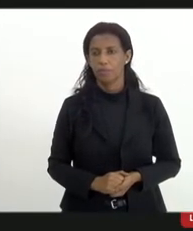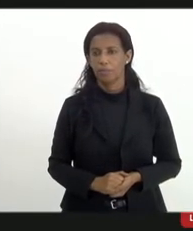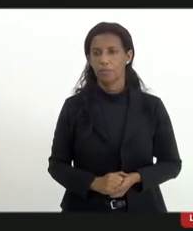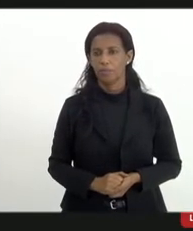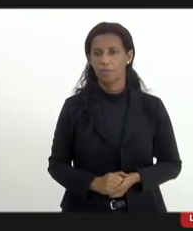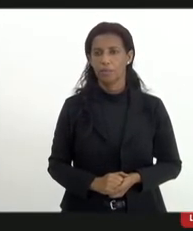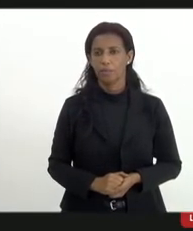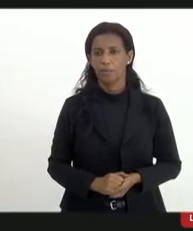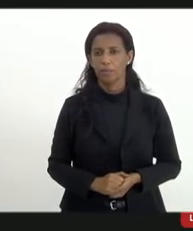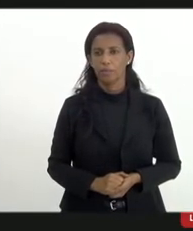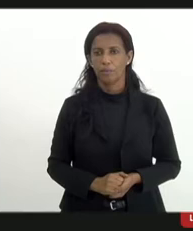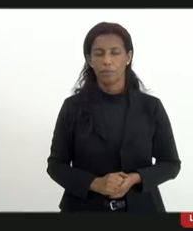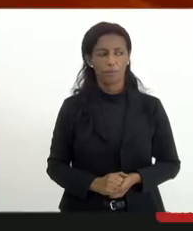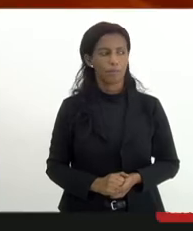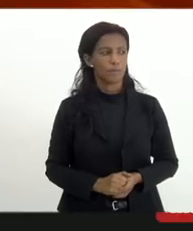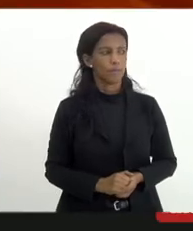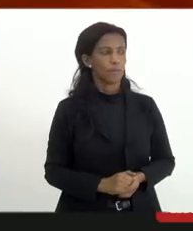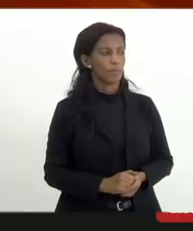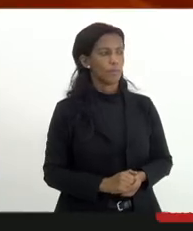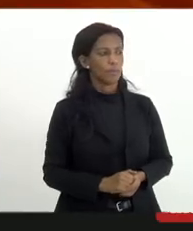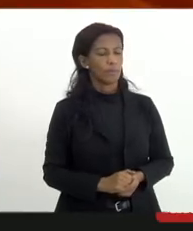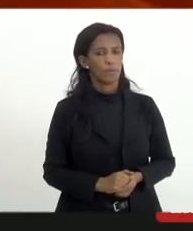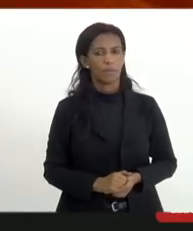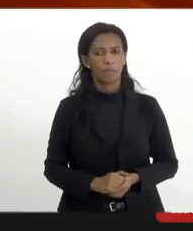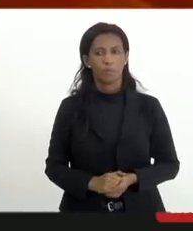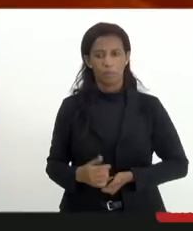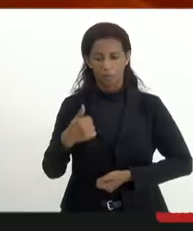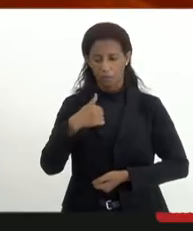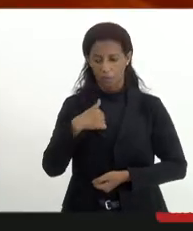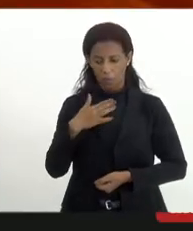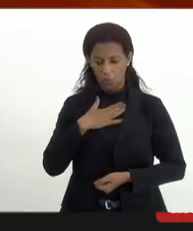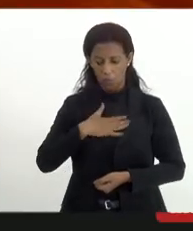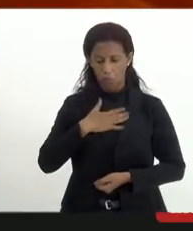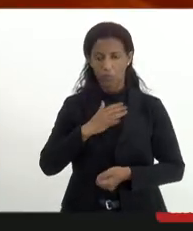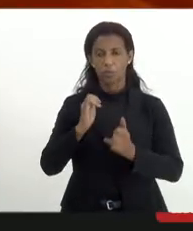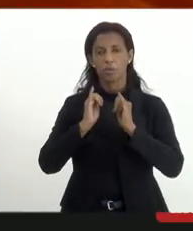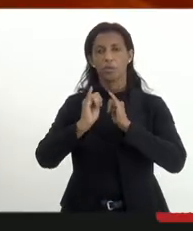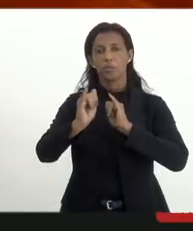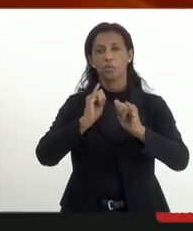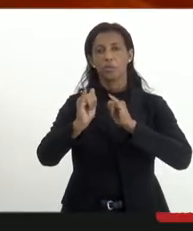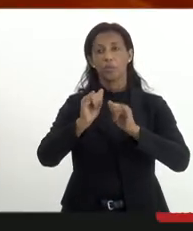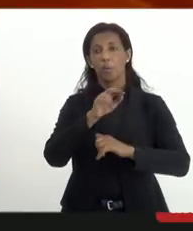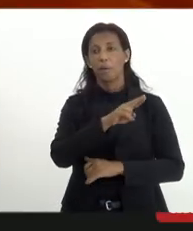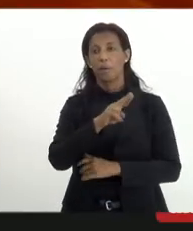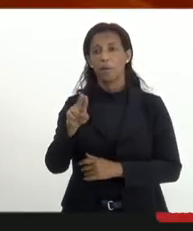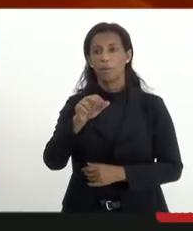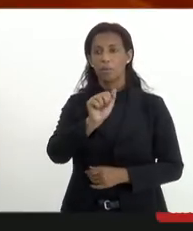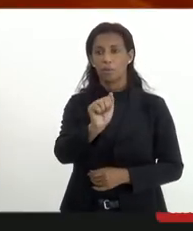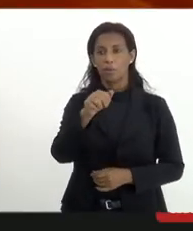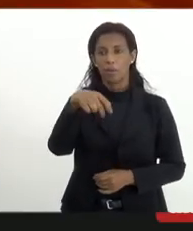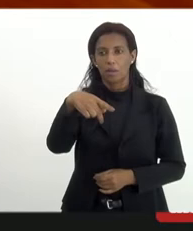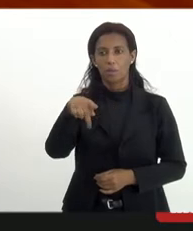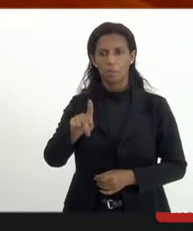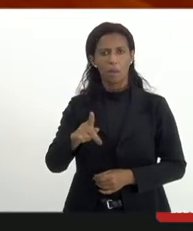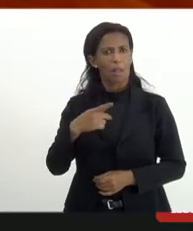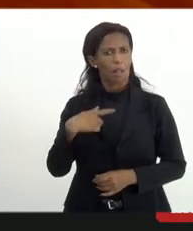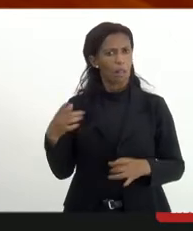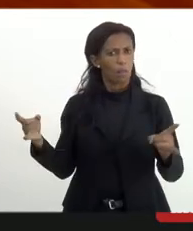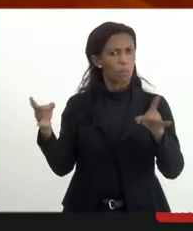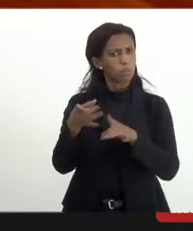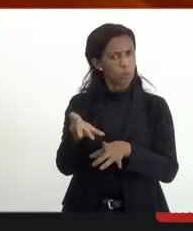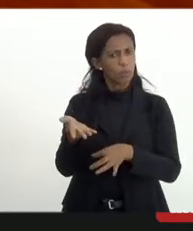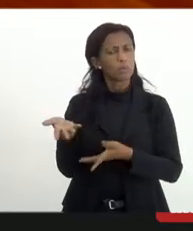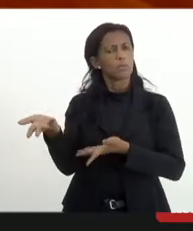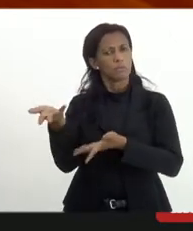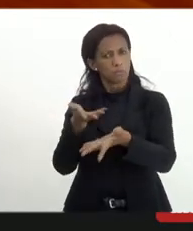Bom, senhor deputado, eu gostaria de informar aqui, em nome da Procuradoria, que, no mínimo, ela está disposta a